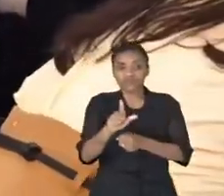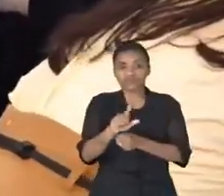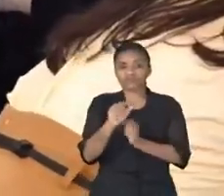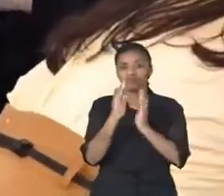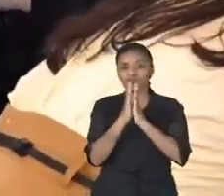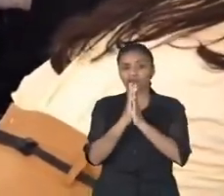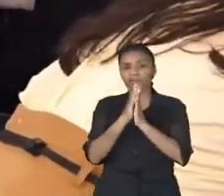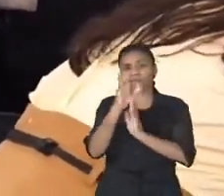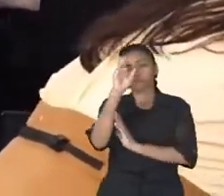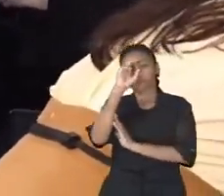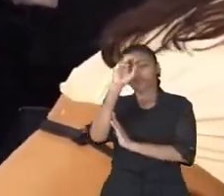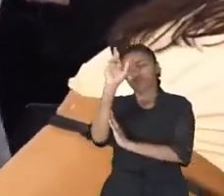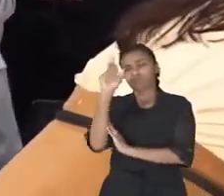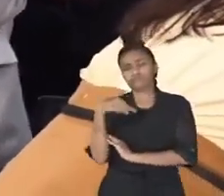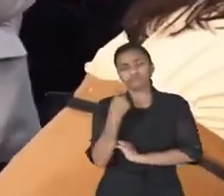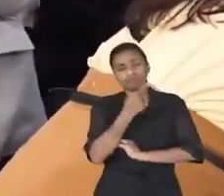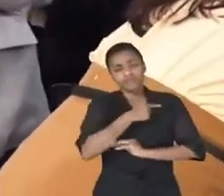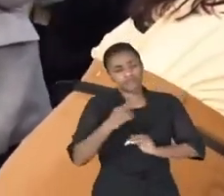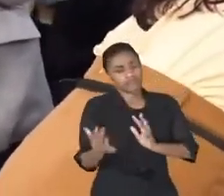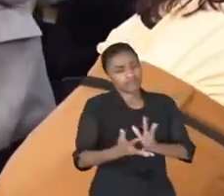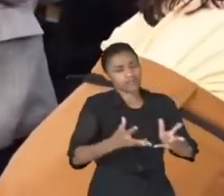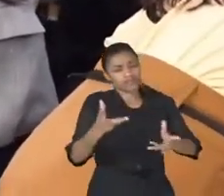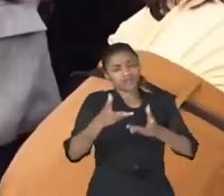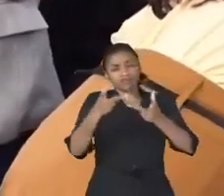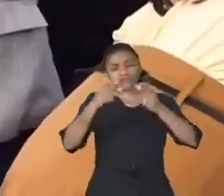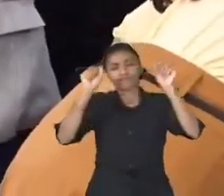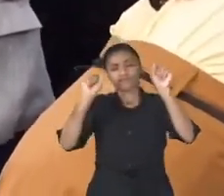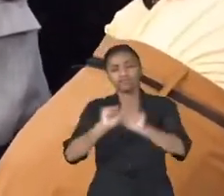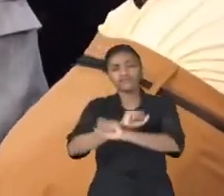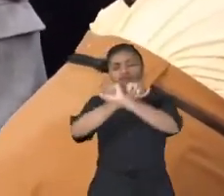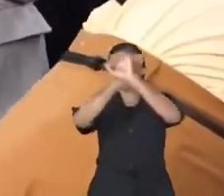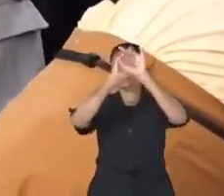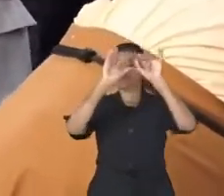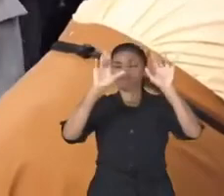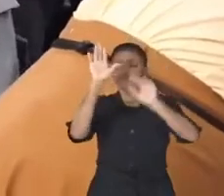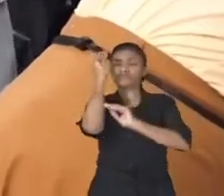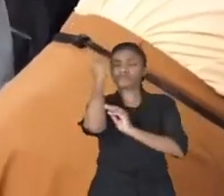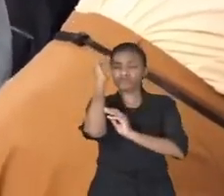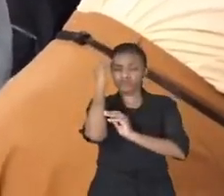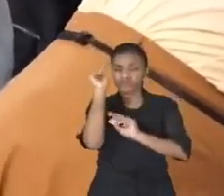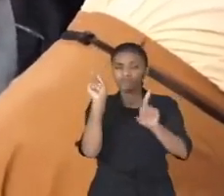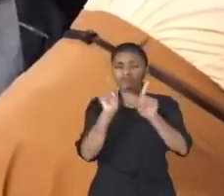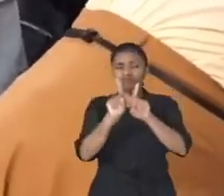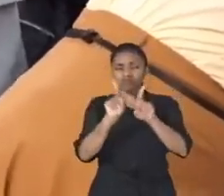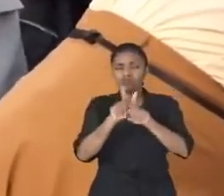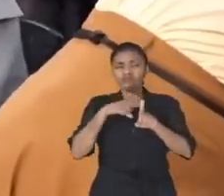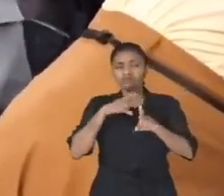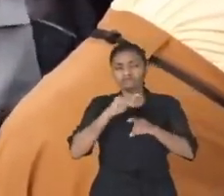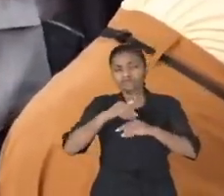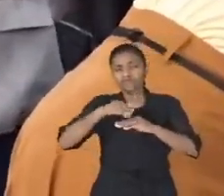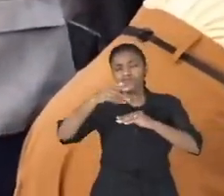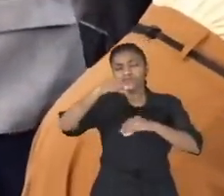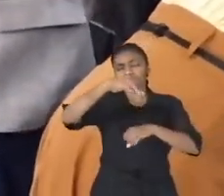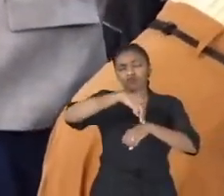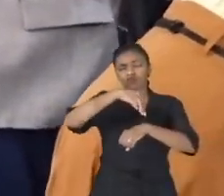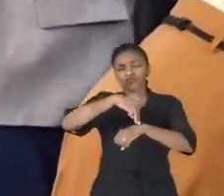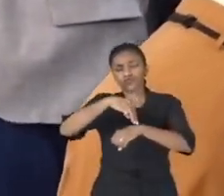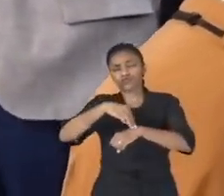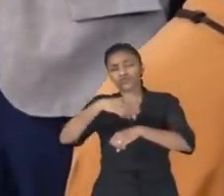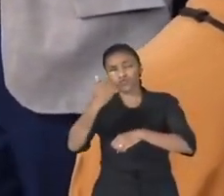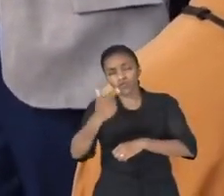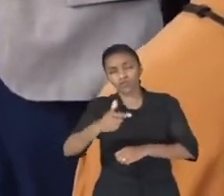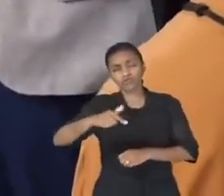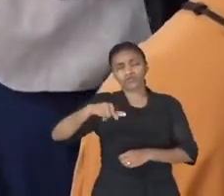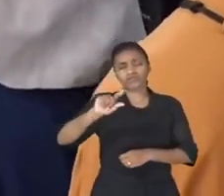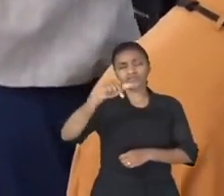nós te exaltamos, nós te glorificamos, e nós entendemos que dentro de mais alguns minutos, e mais uma